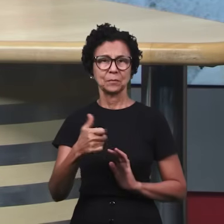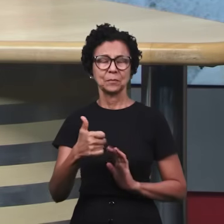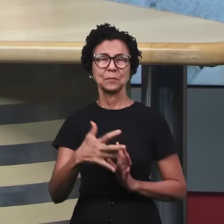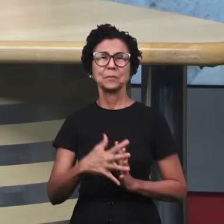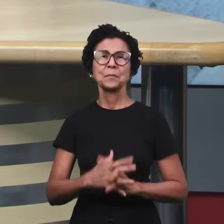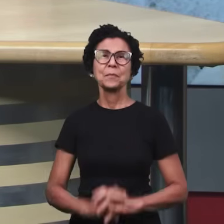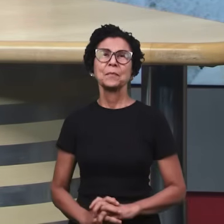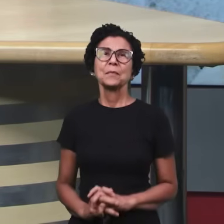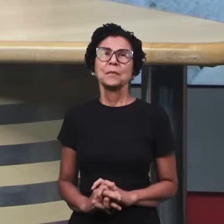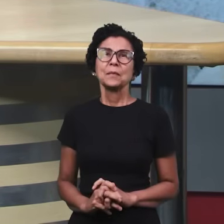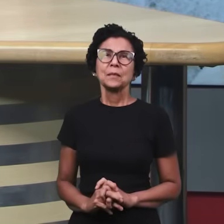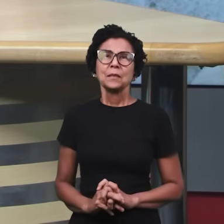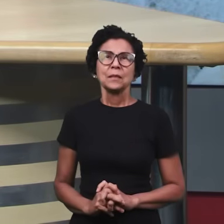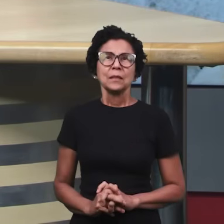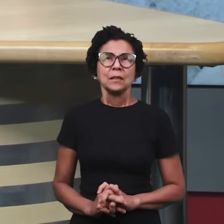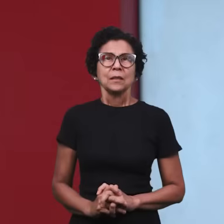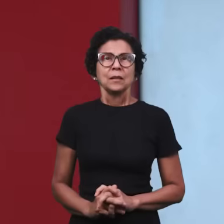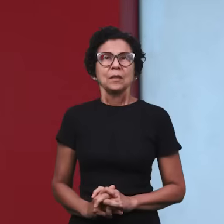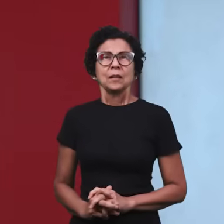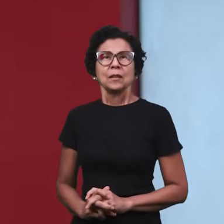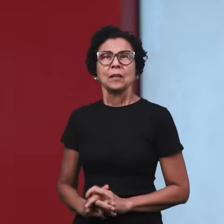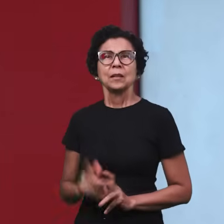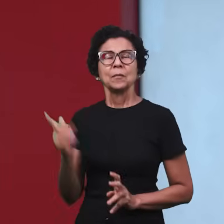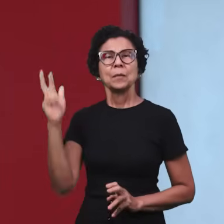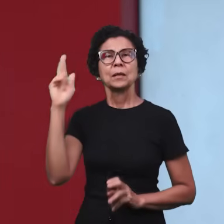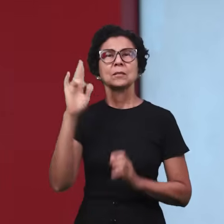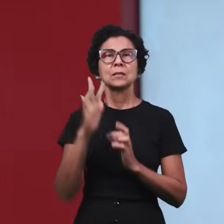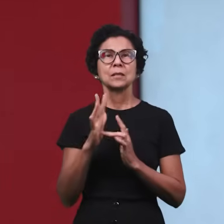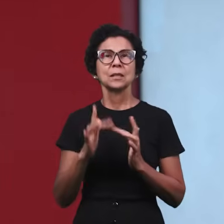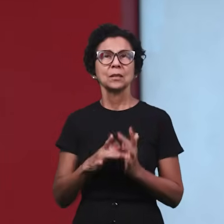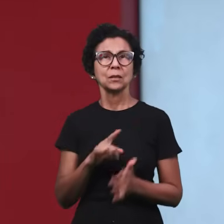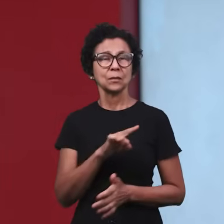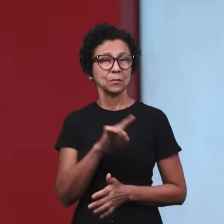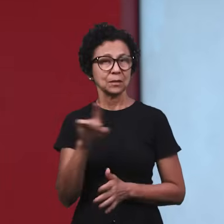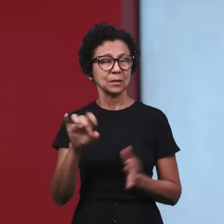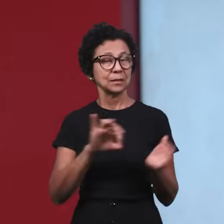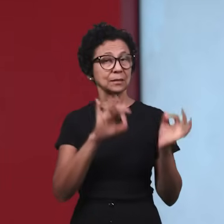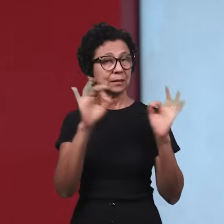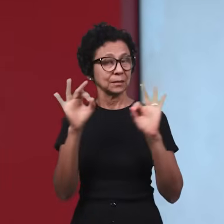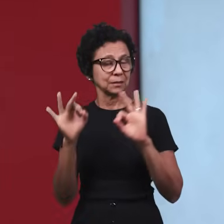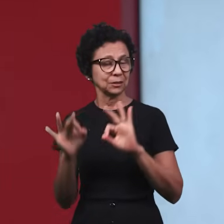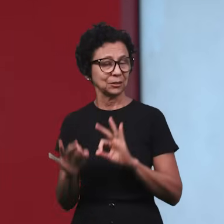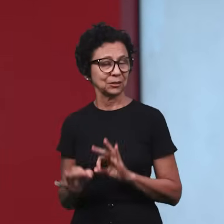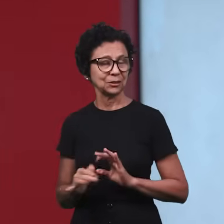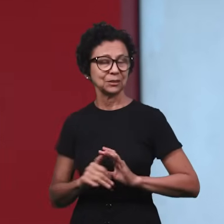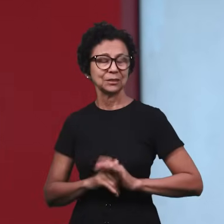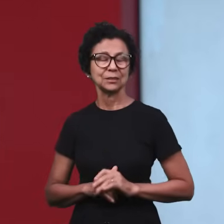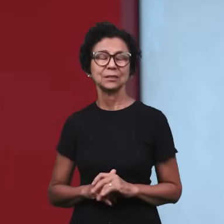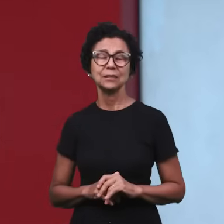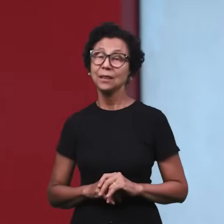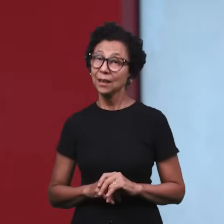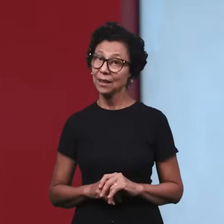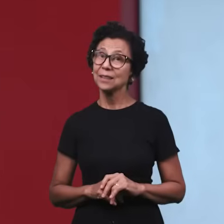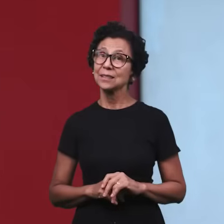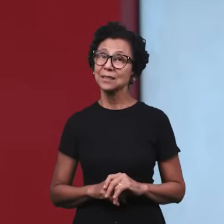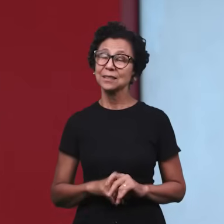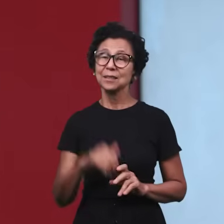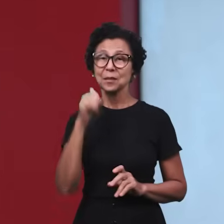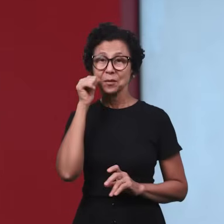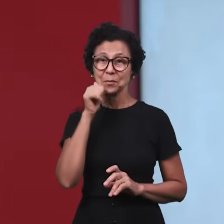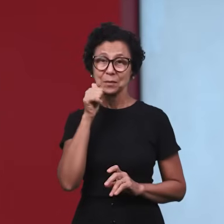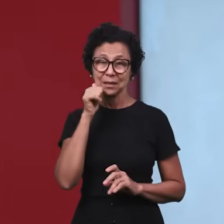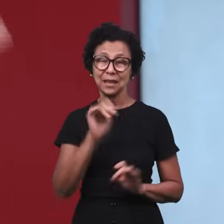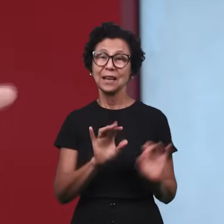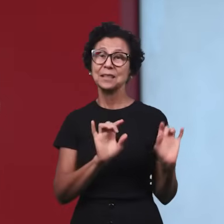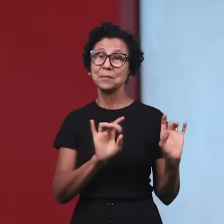do Senhor, Cris. Paz do Senhor, Andréia. A paz do Senhor a você que está nos assistindo, especialmente você, mulher, que é